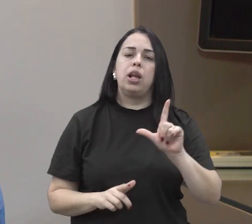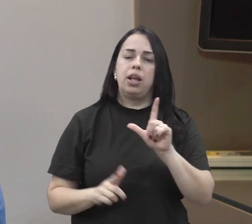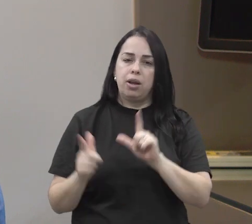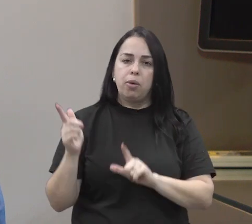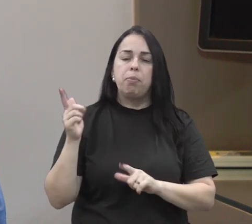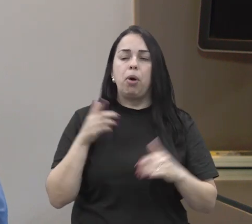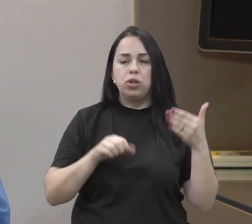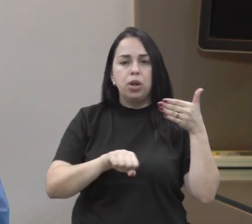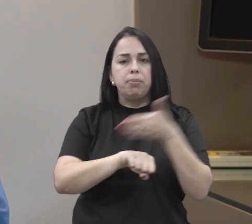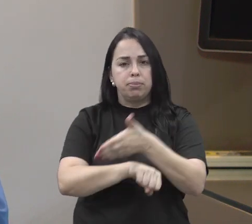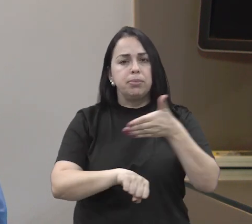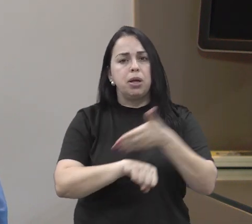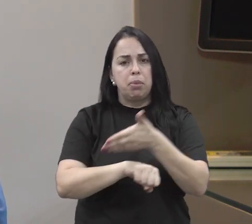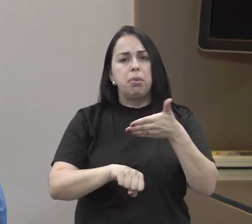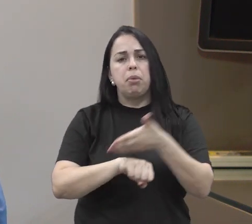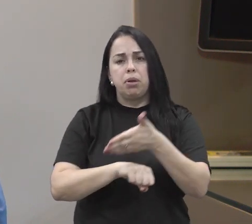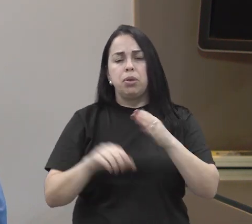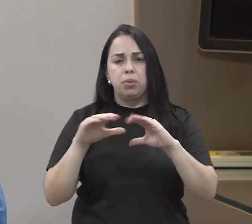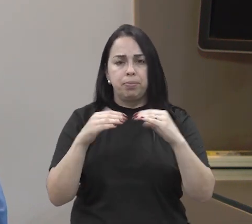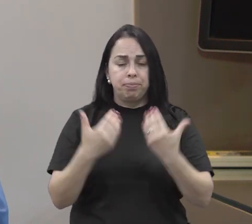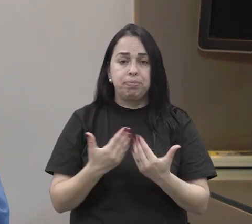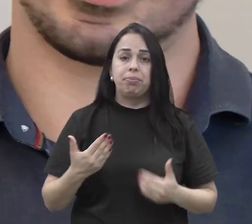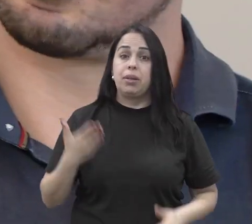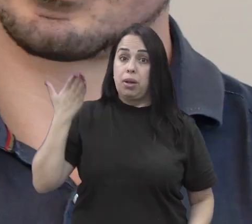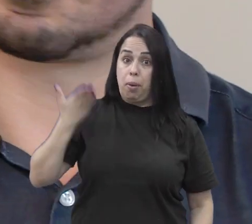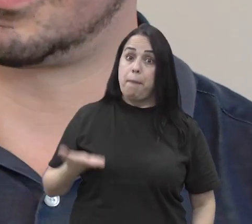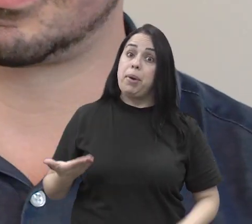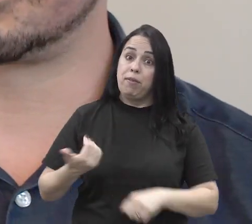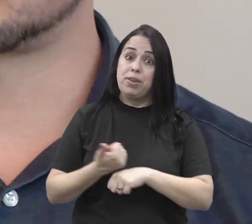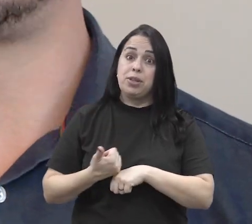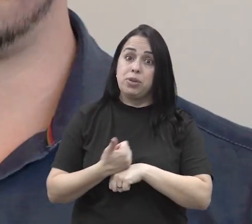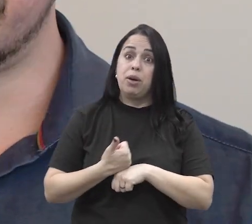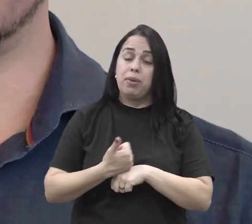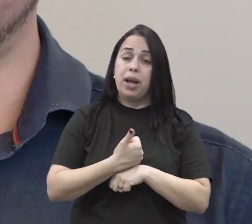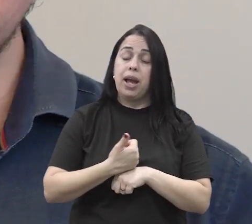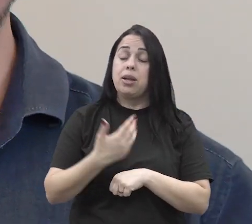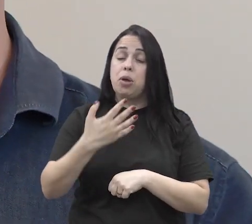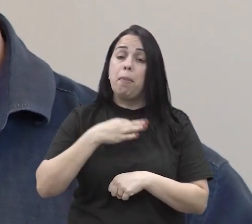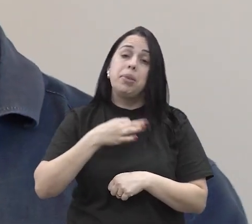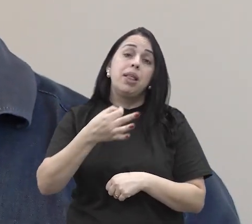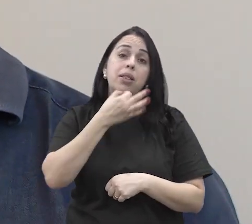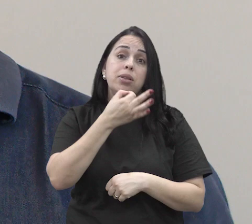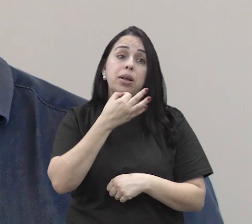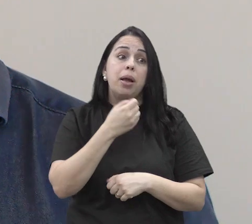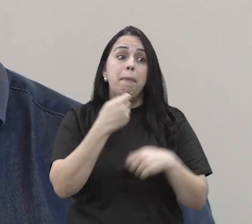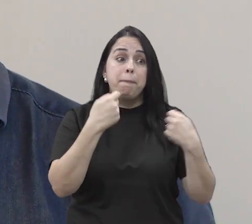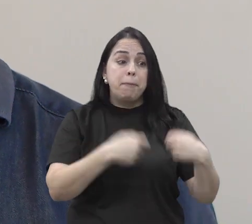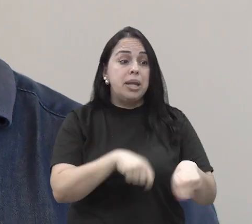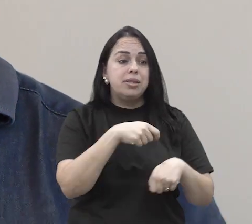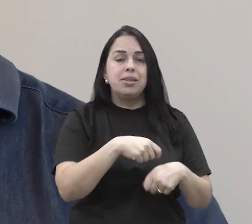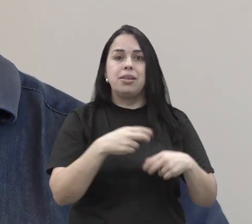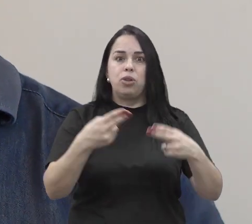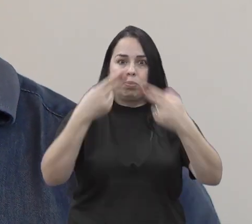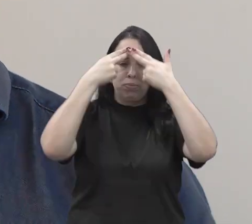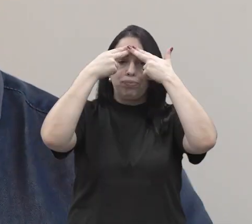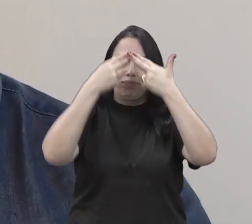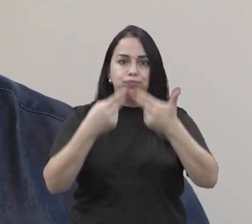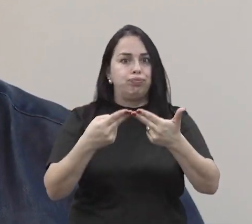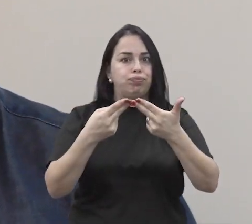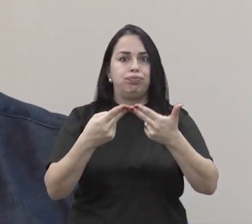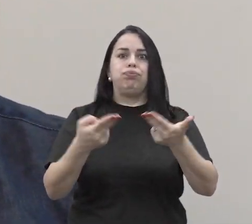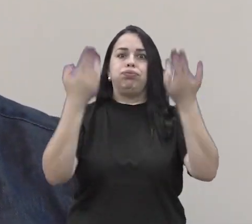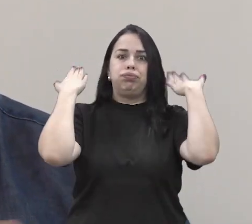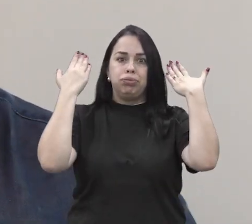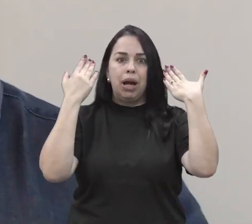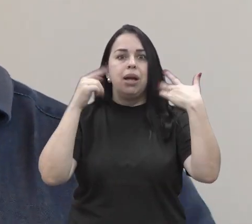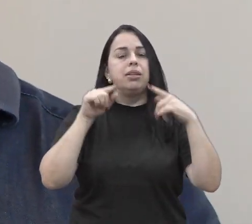médicos podem ter acesso e participar dessas discussões. Os especialistas acreditam que os profissionais precisam quebrar o tabu